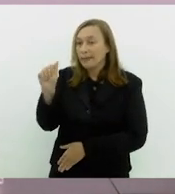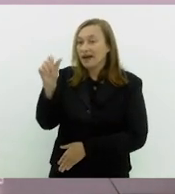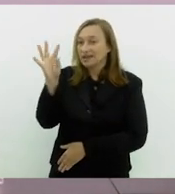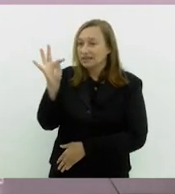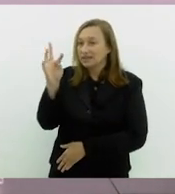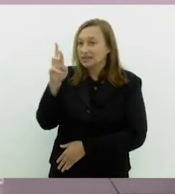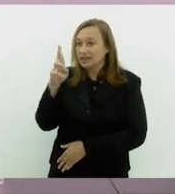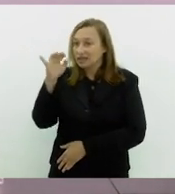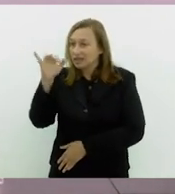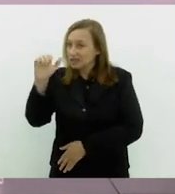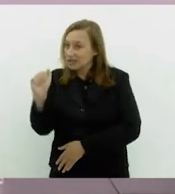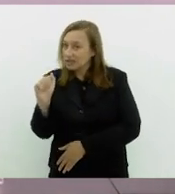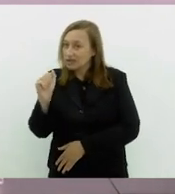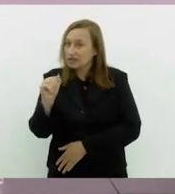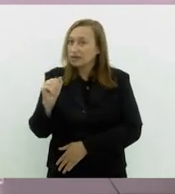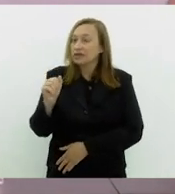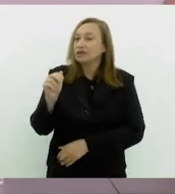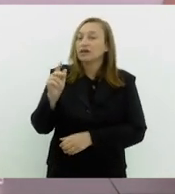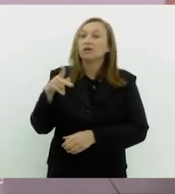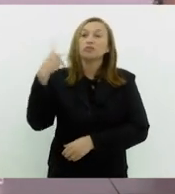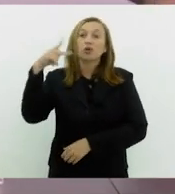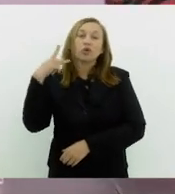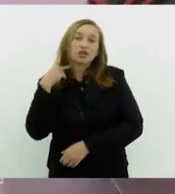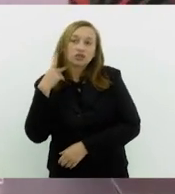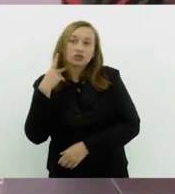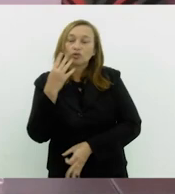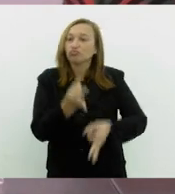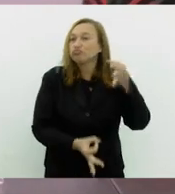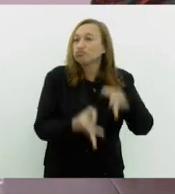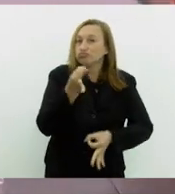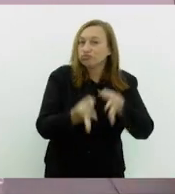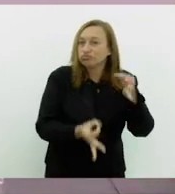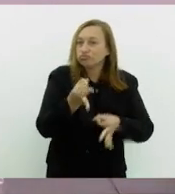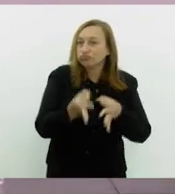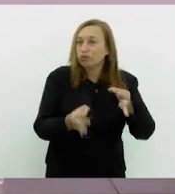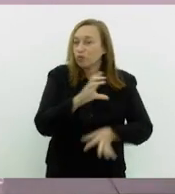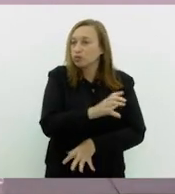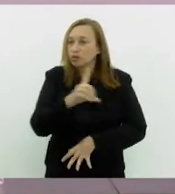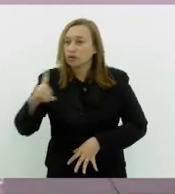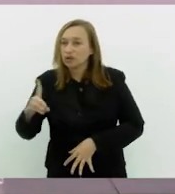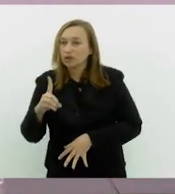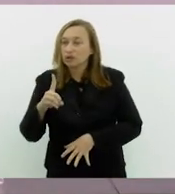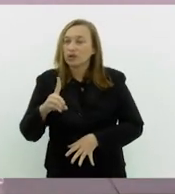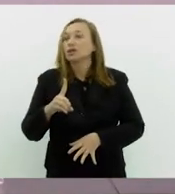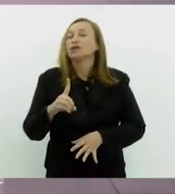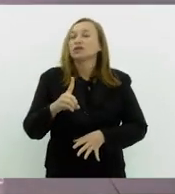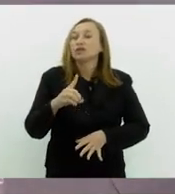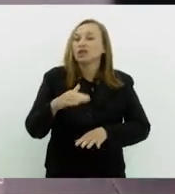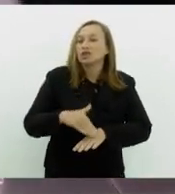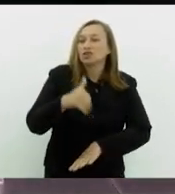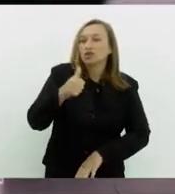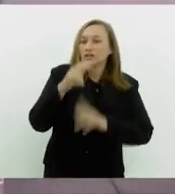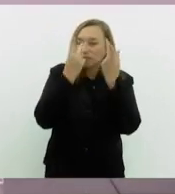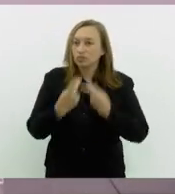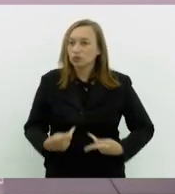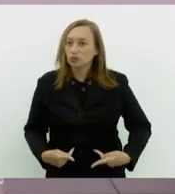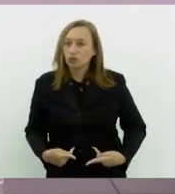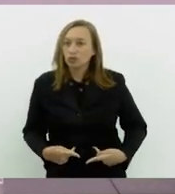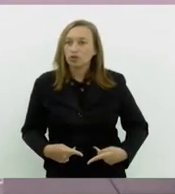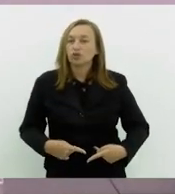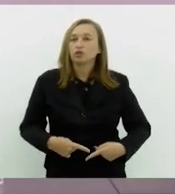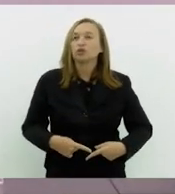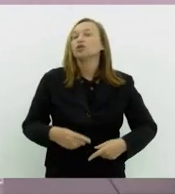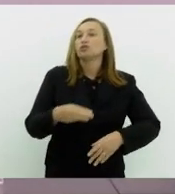Galvão, procuradora de Justiça, coordenadora-geral de Promoção da Dignidade de Pessoa Humana do